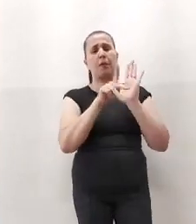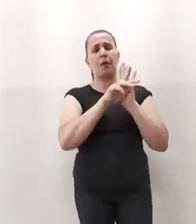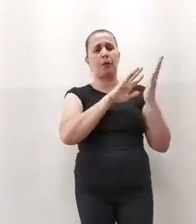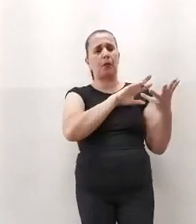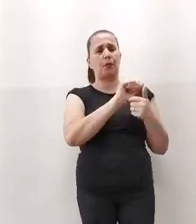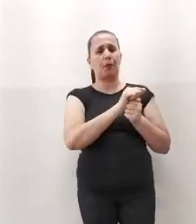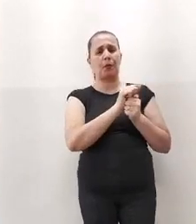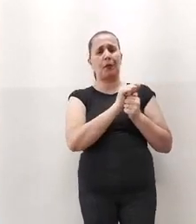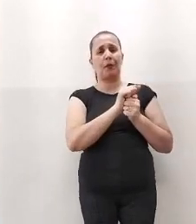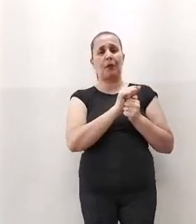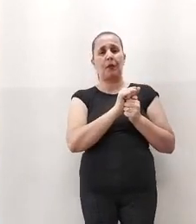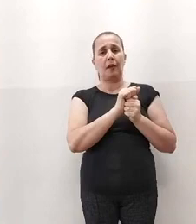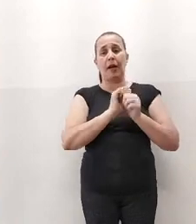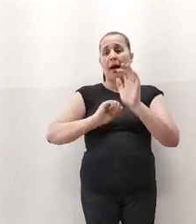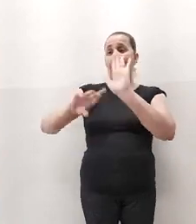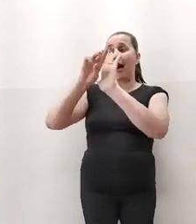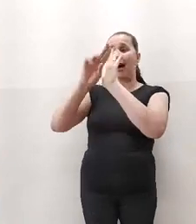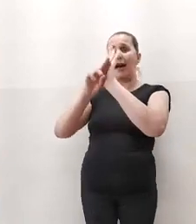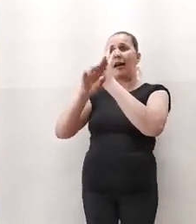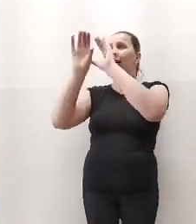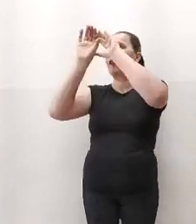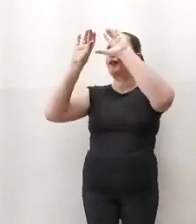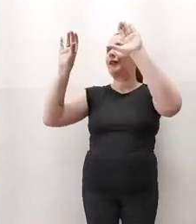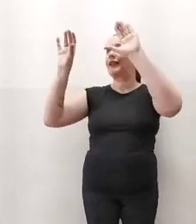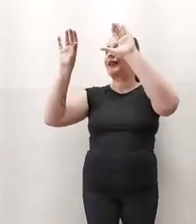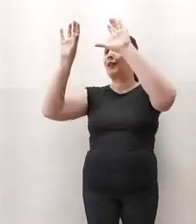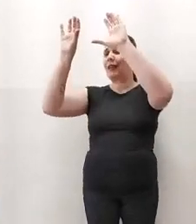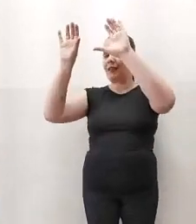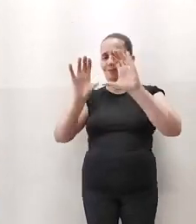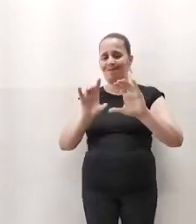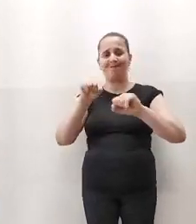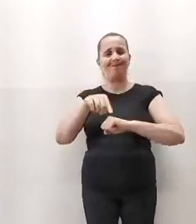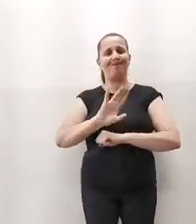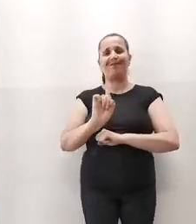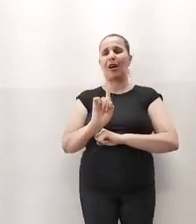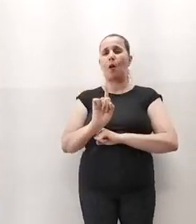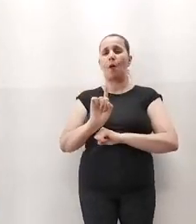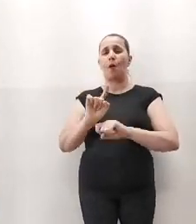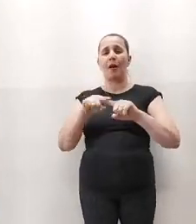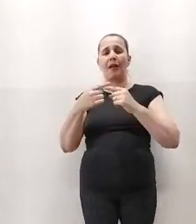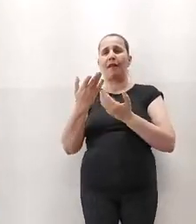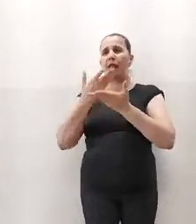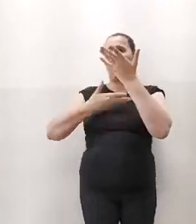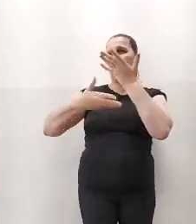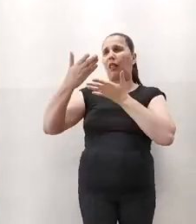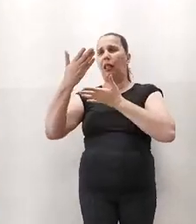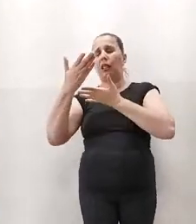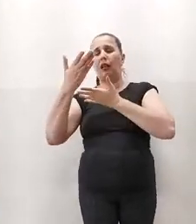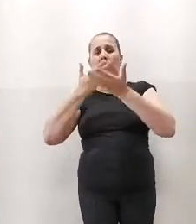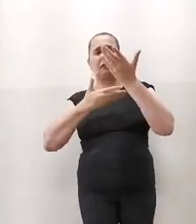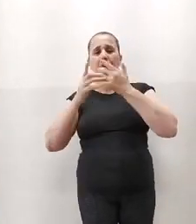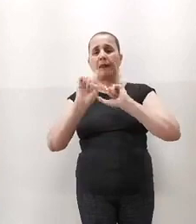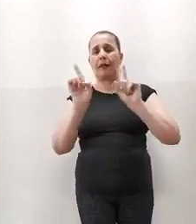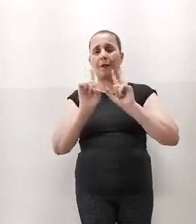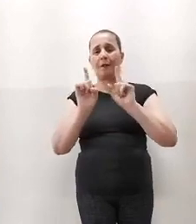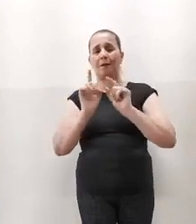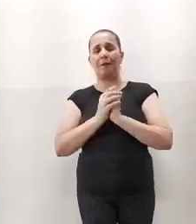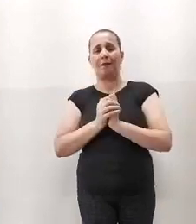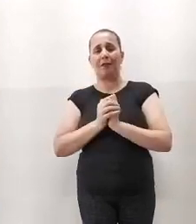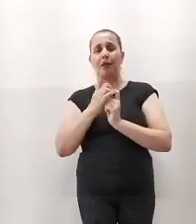padrão celestial não desce, irmãos. O padrão celestial não submete, não negocia com aquilo que nós